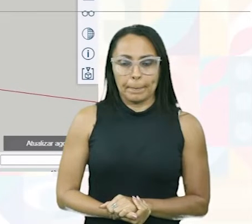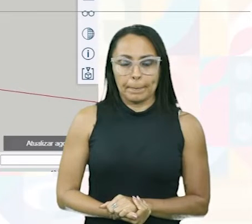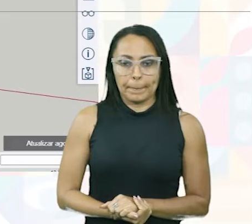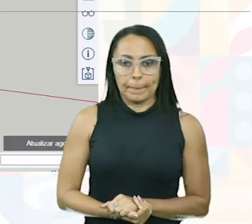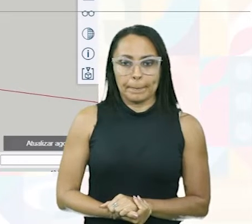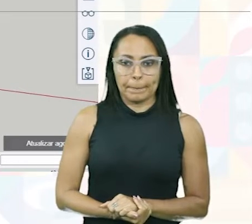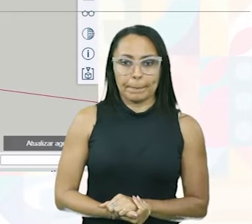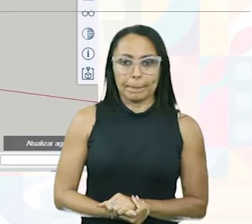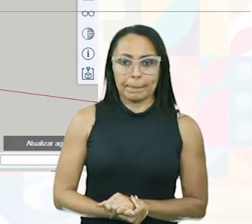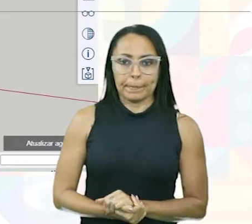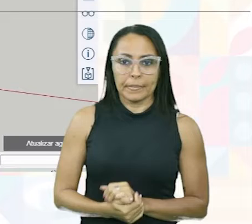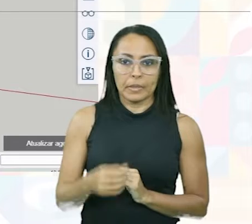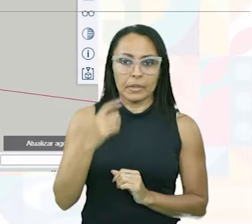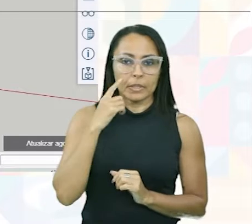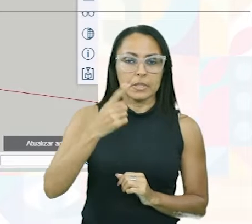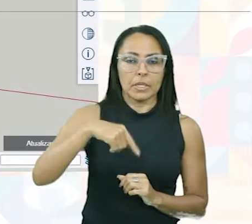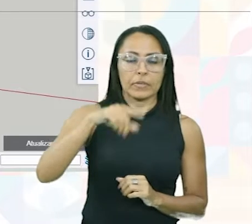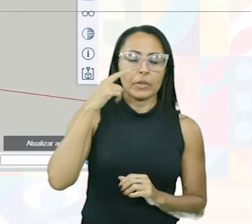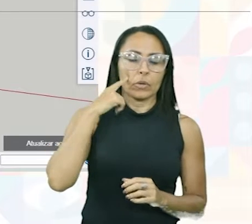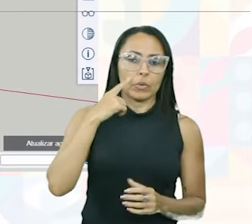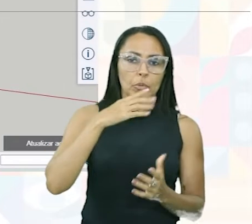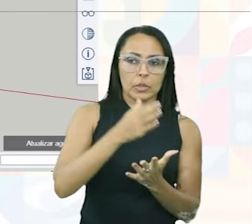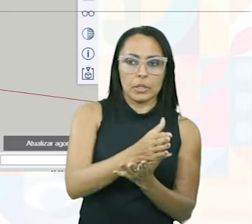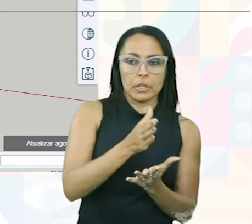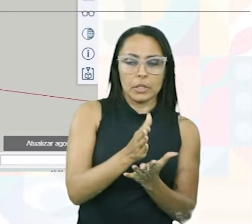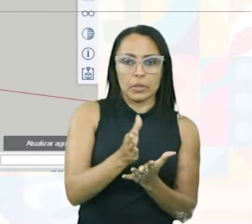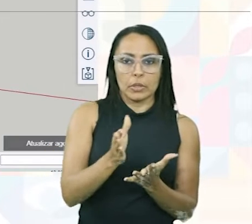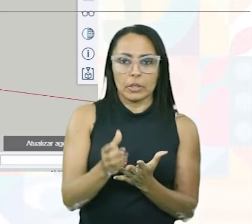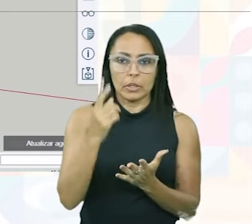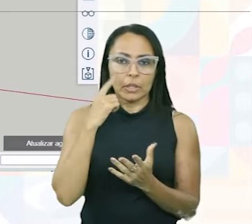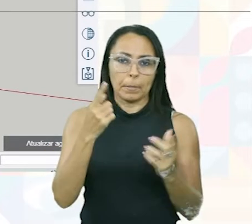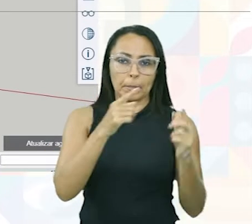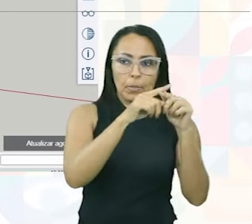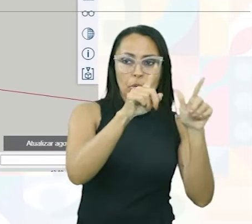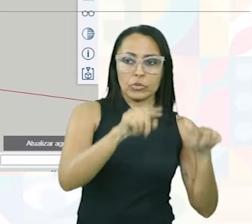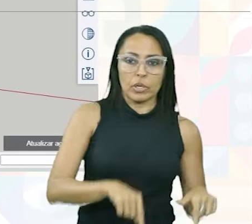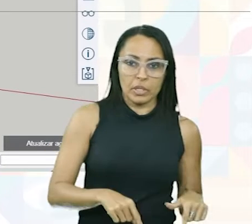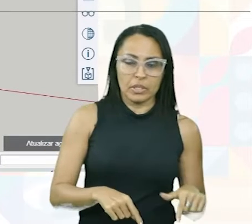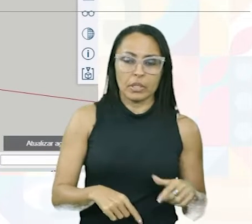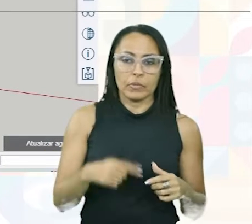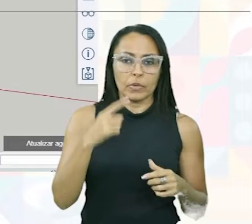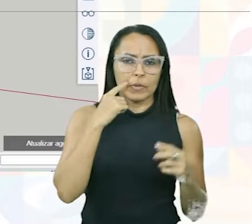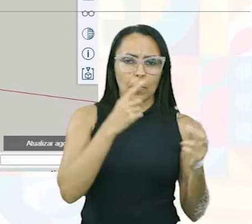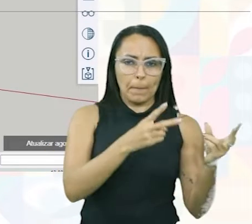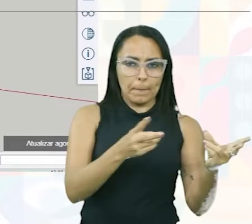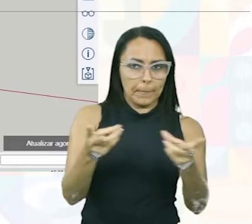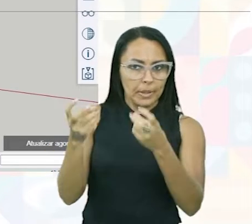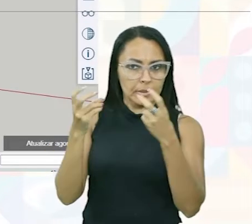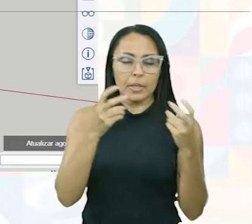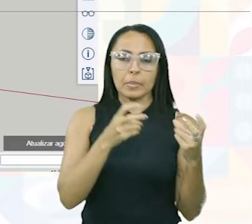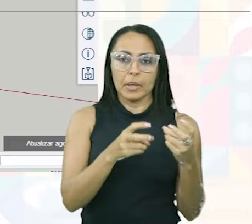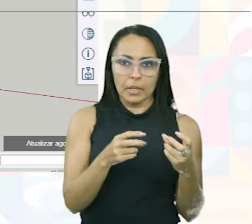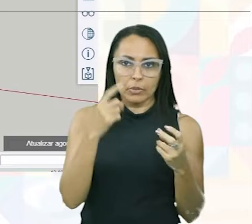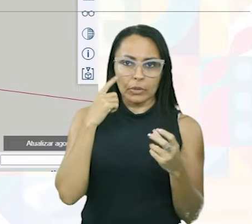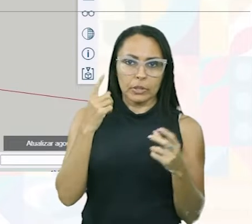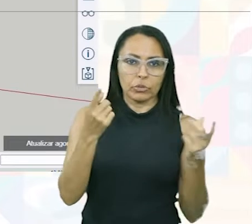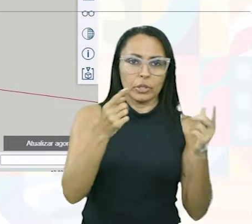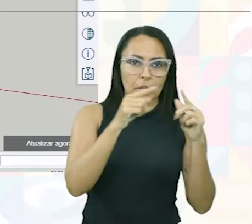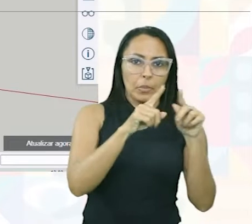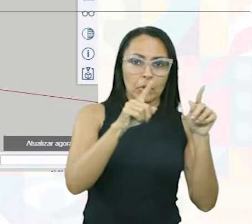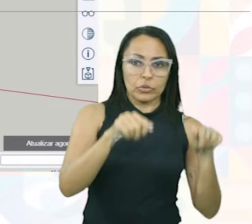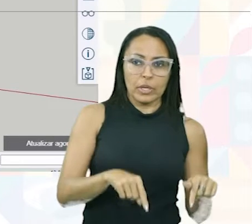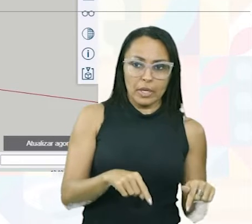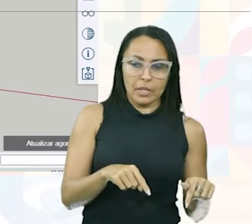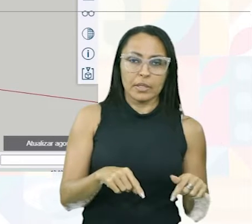Eles servem como guia quando a gente está projetando. Vocês vão perceber que quando a gente projeta uma